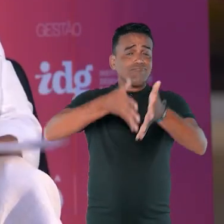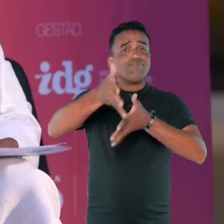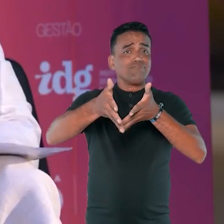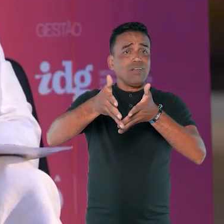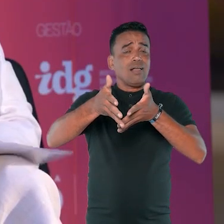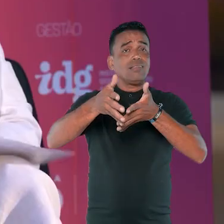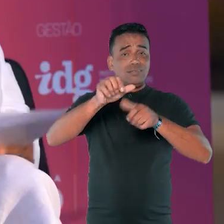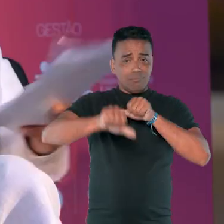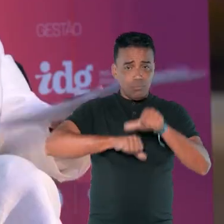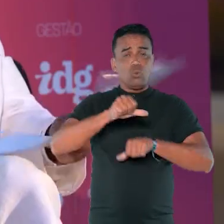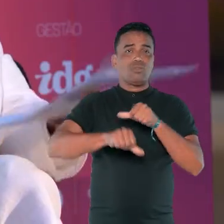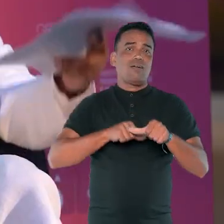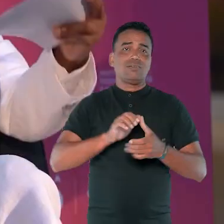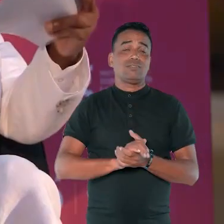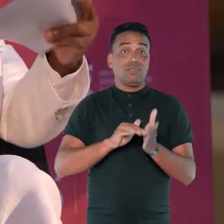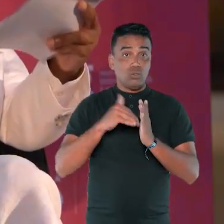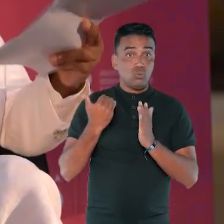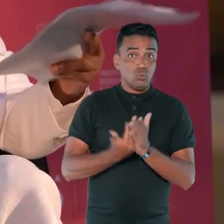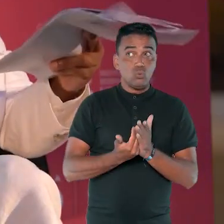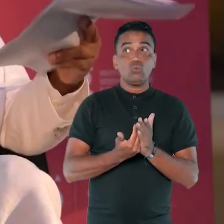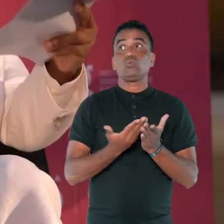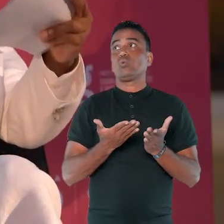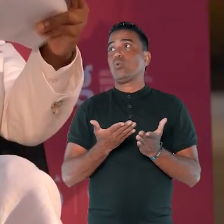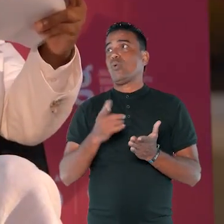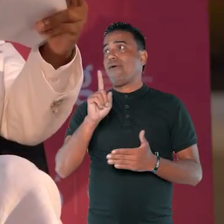da transformação. Olha, tudo isso